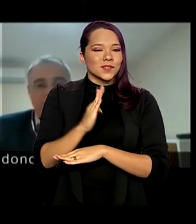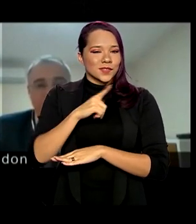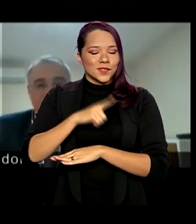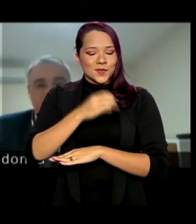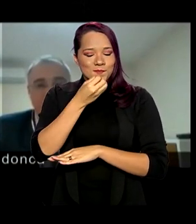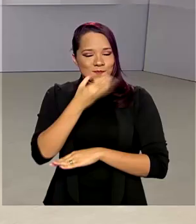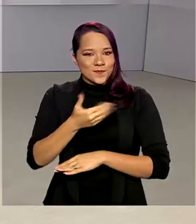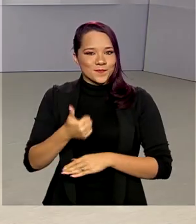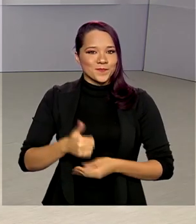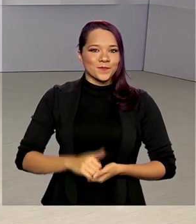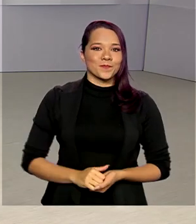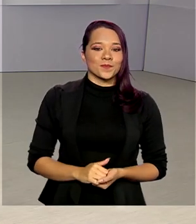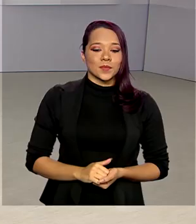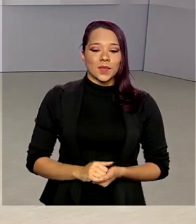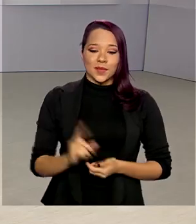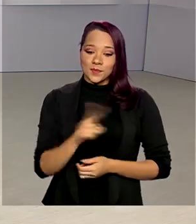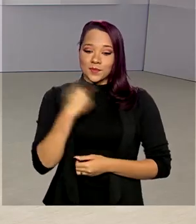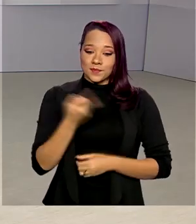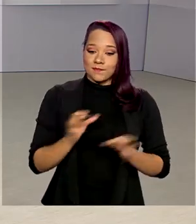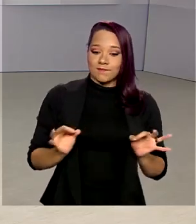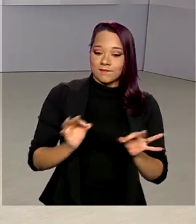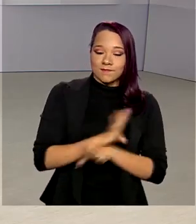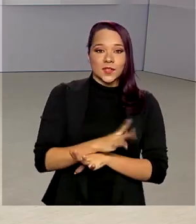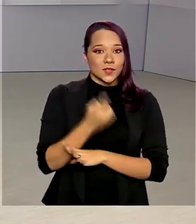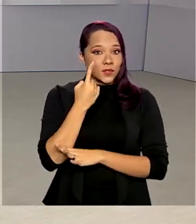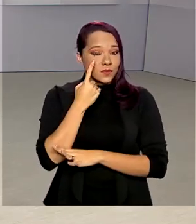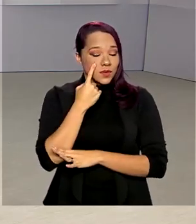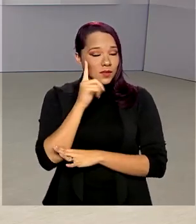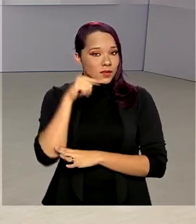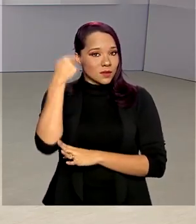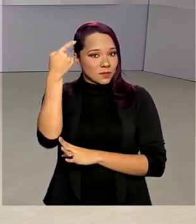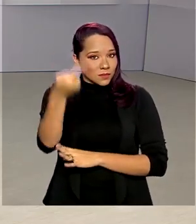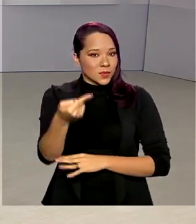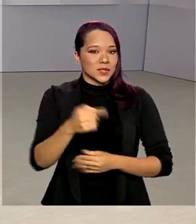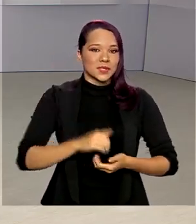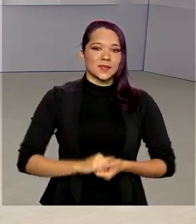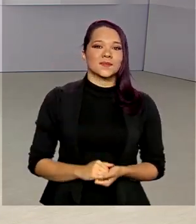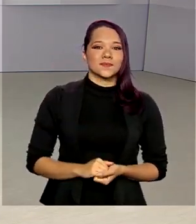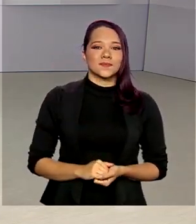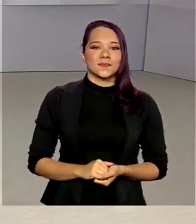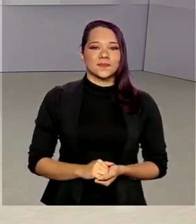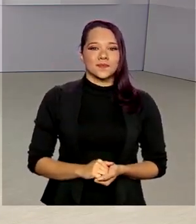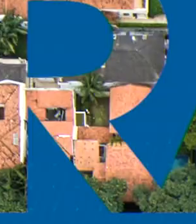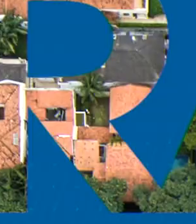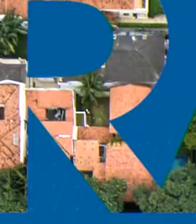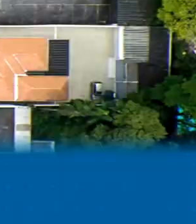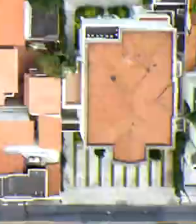servido. A gente fica por aqui, nos vemos logo mais na próxima edição.